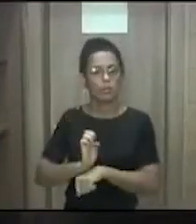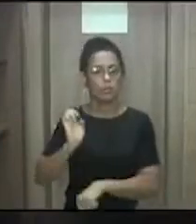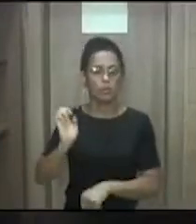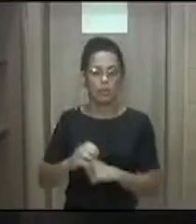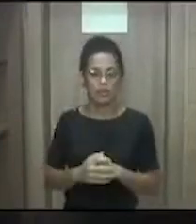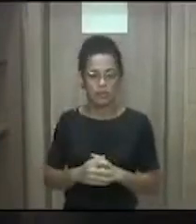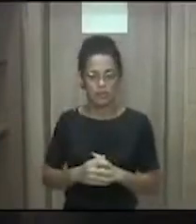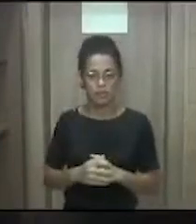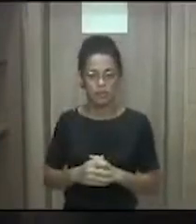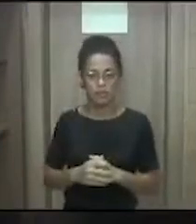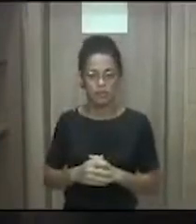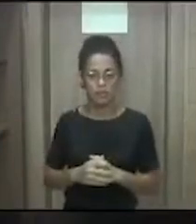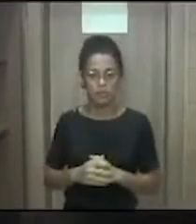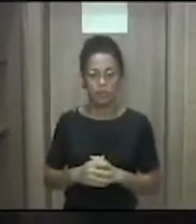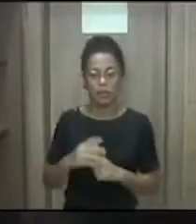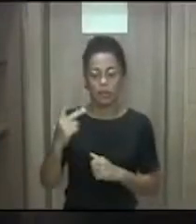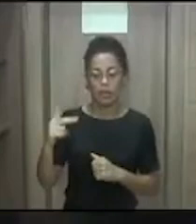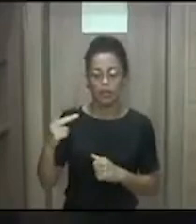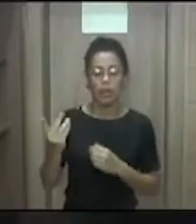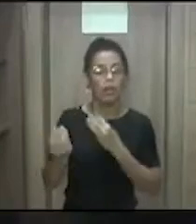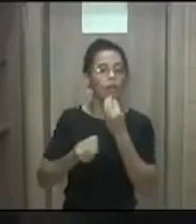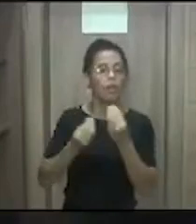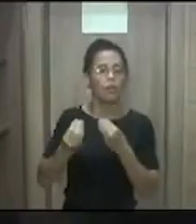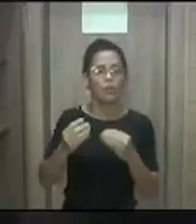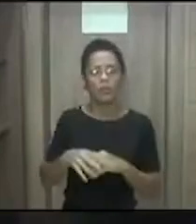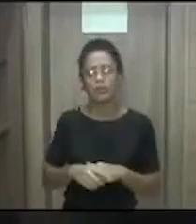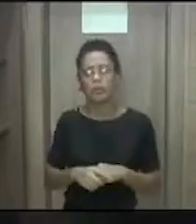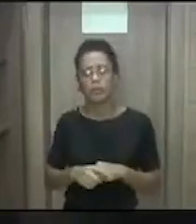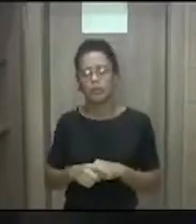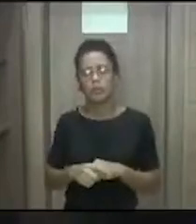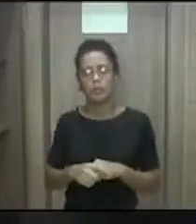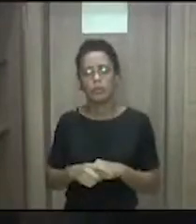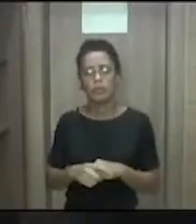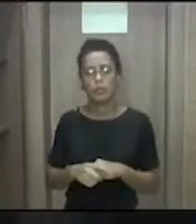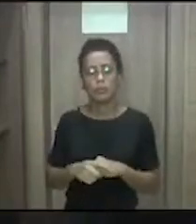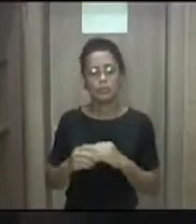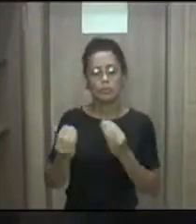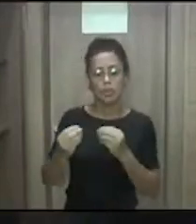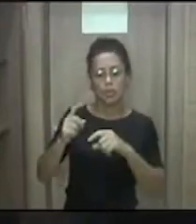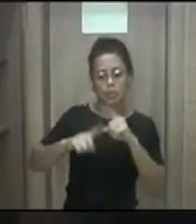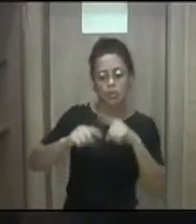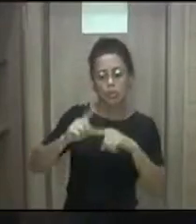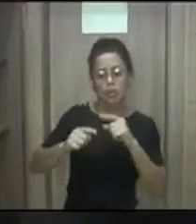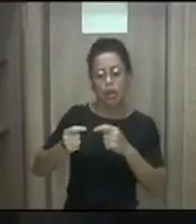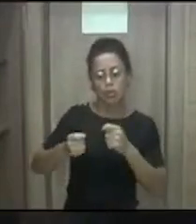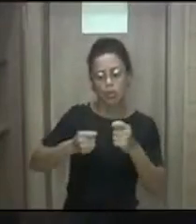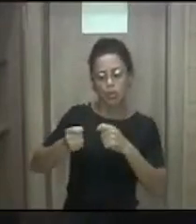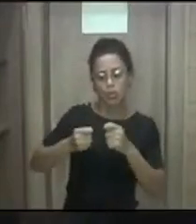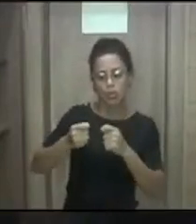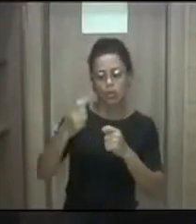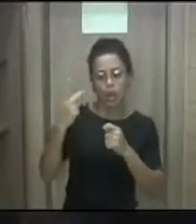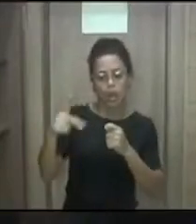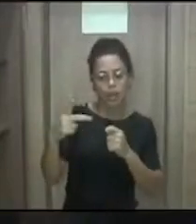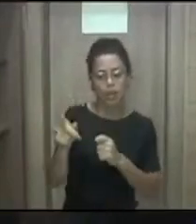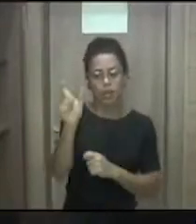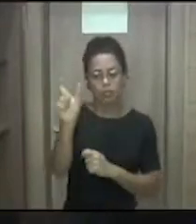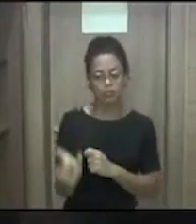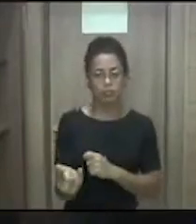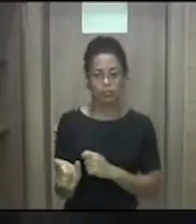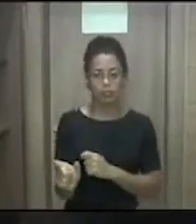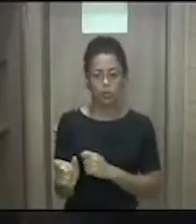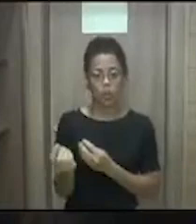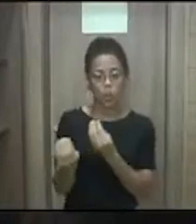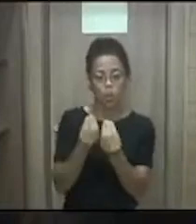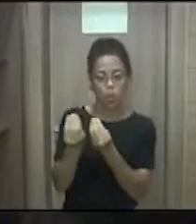não possa contratar um ente privado, mas precisam existir ferramentas de controle e regulação daquele ente.